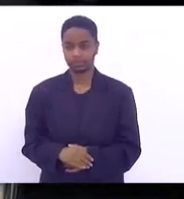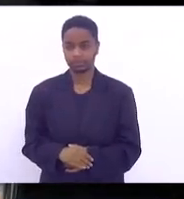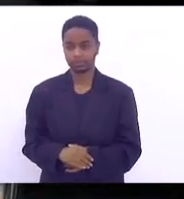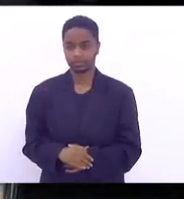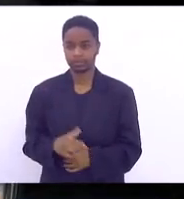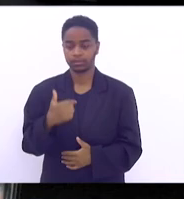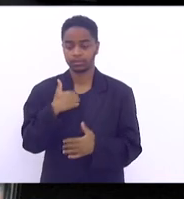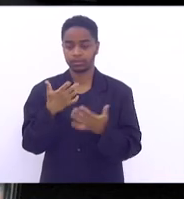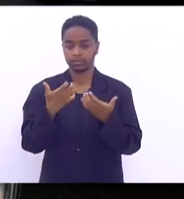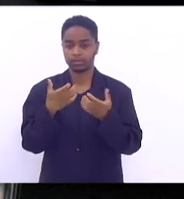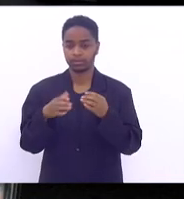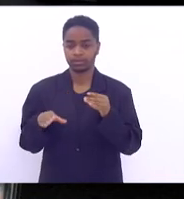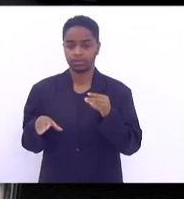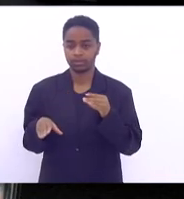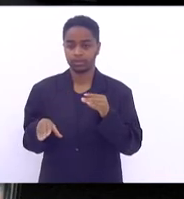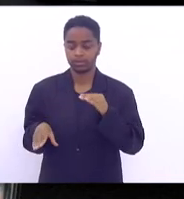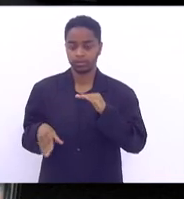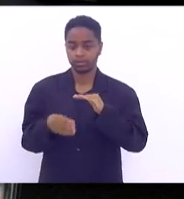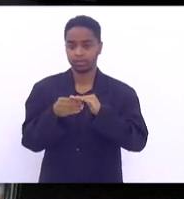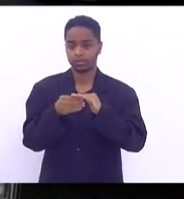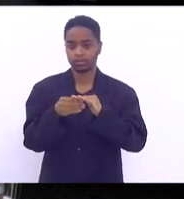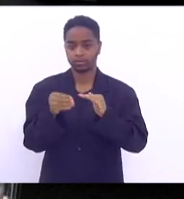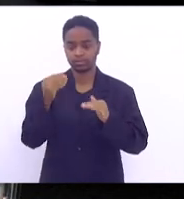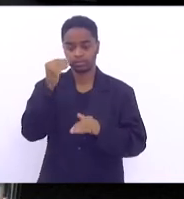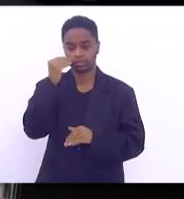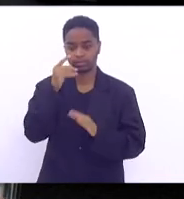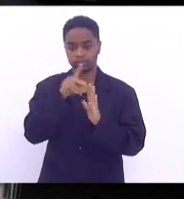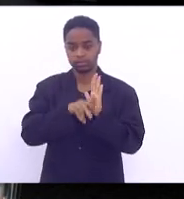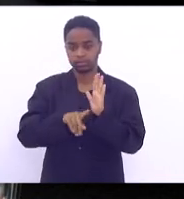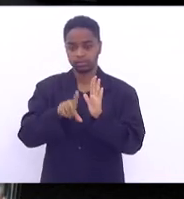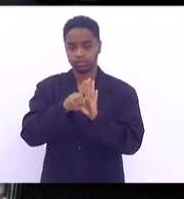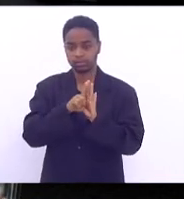Fazer uma emenda para que o projeto